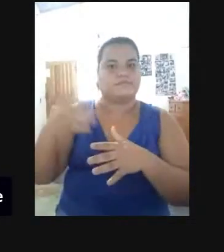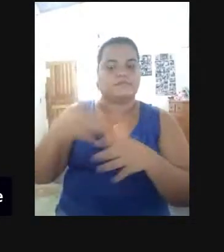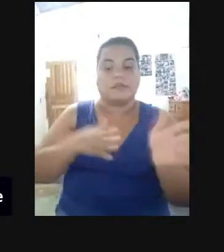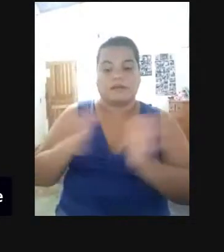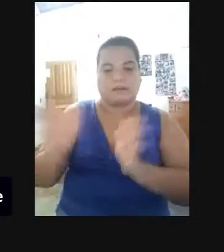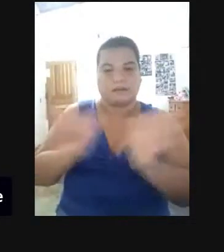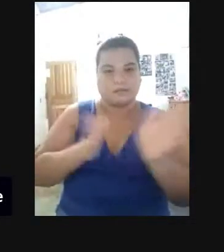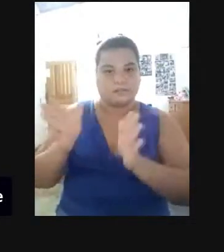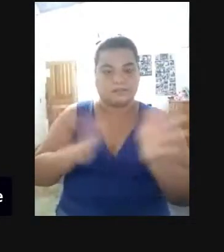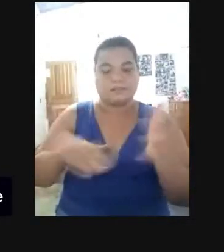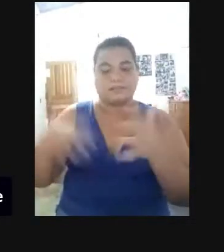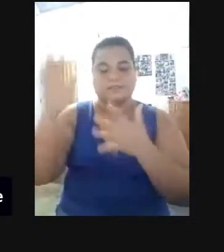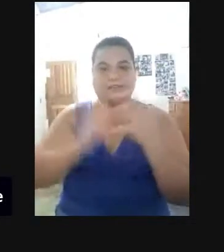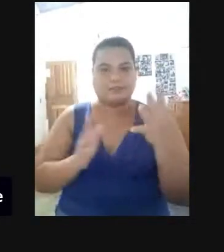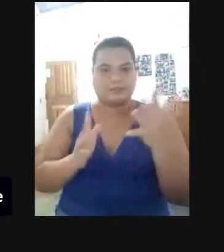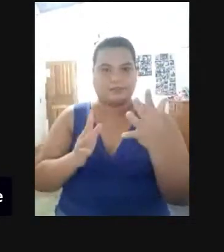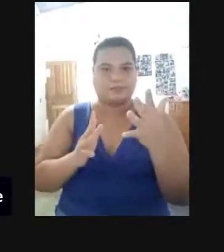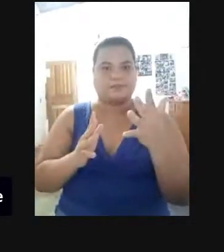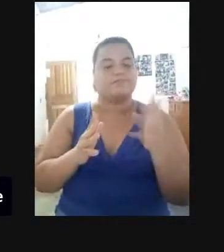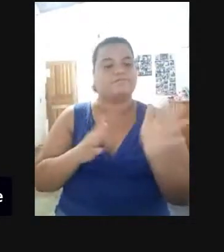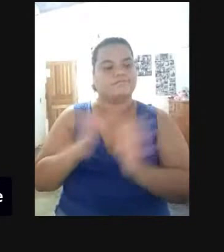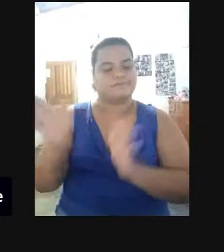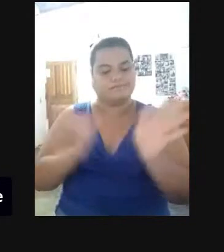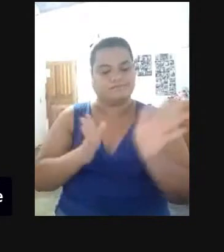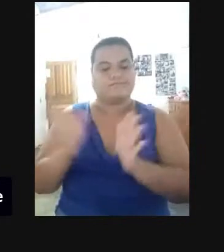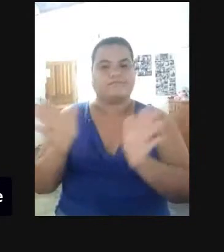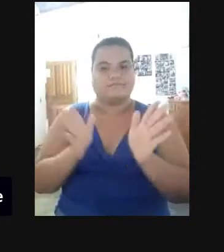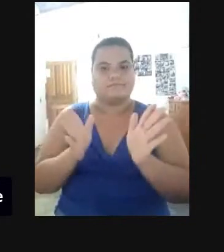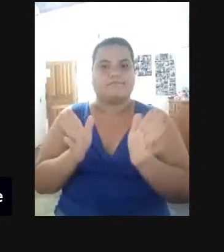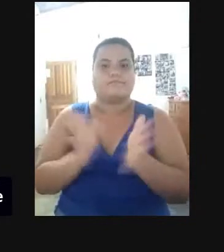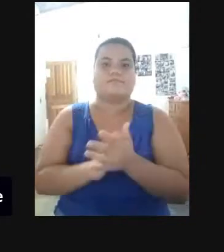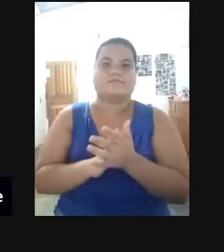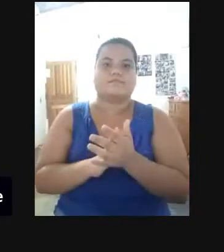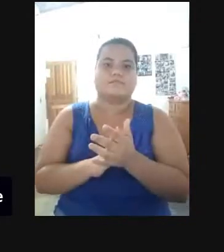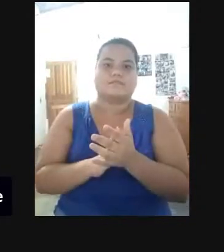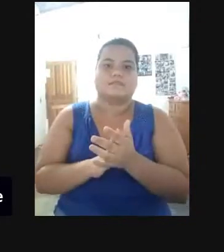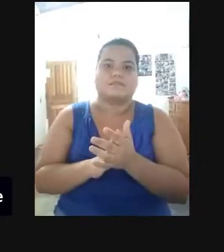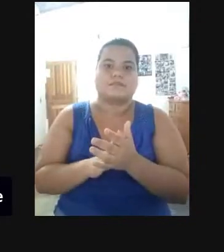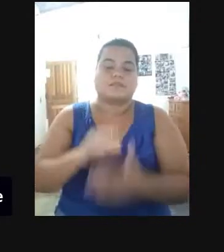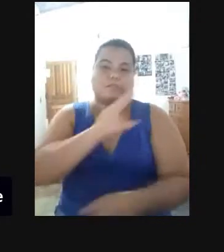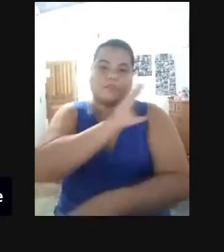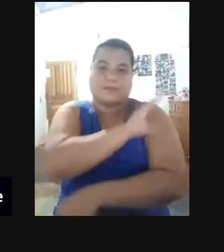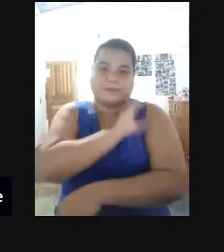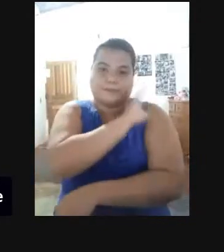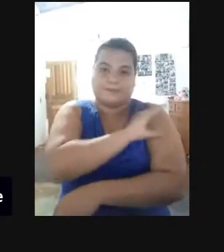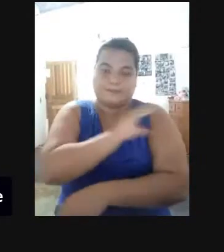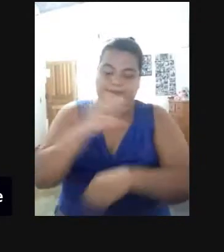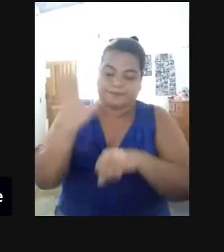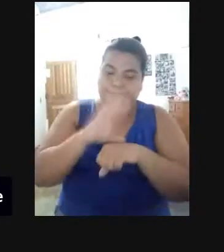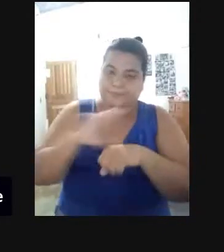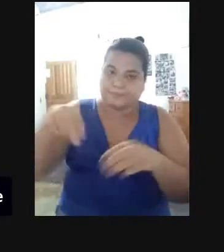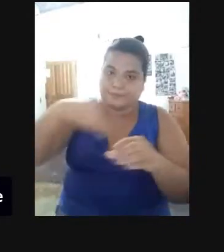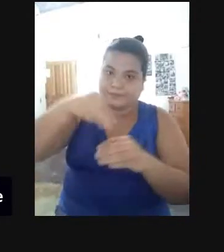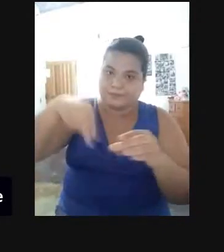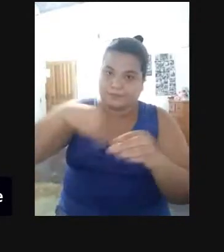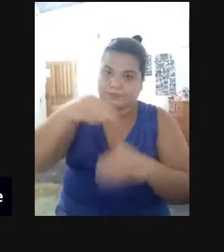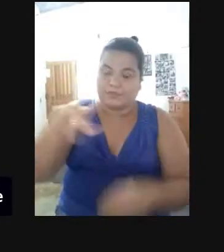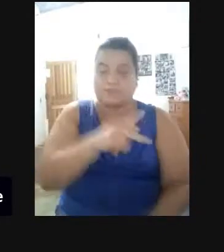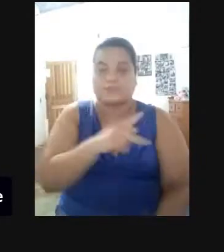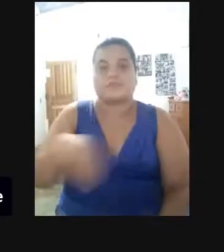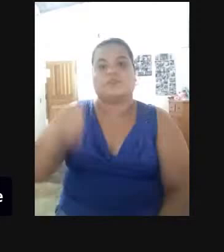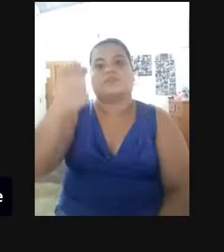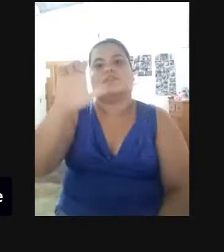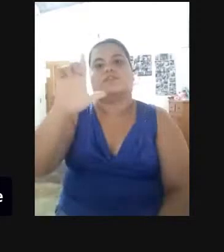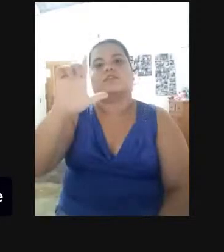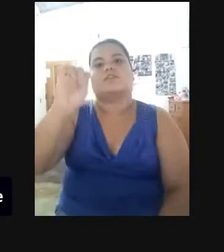que pudesse alcançar a todos. Agradecer a coordenação do curso, na pessoa da professora Eline, que está encerrando um ciclo